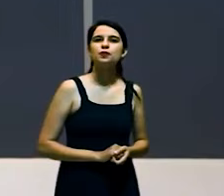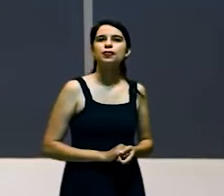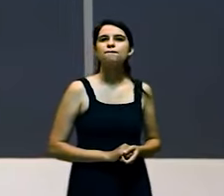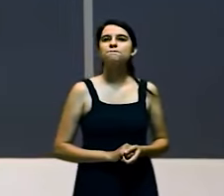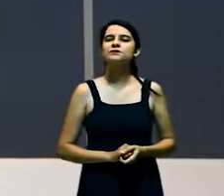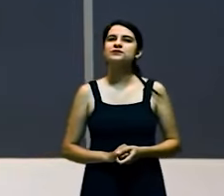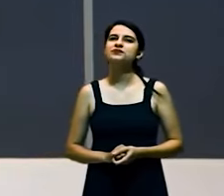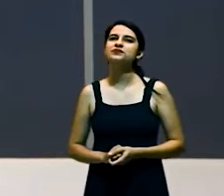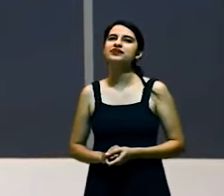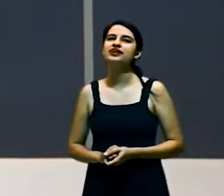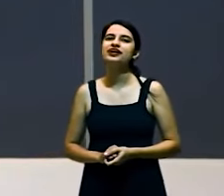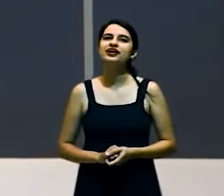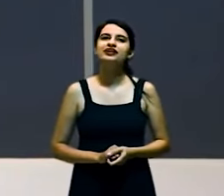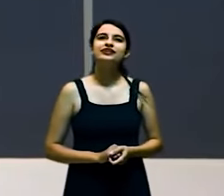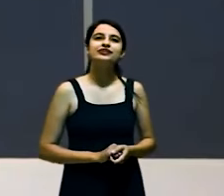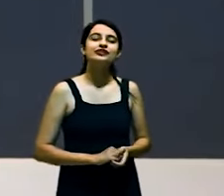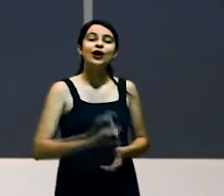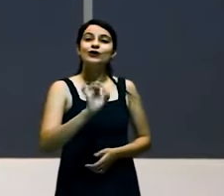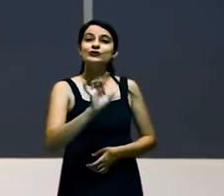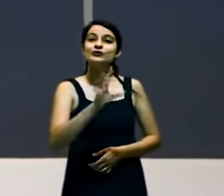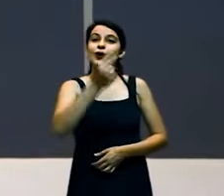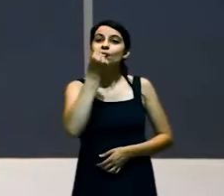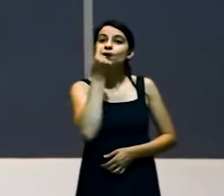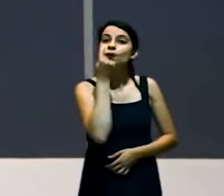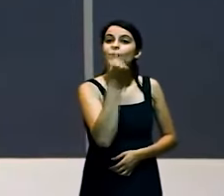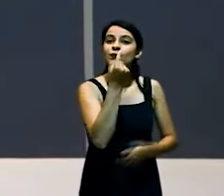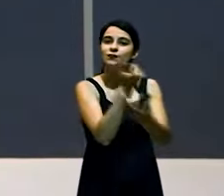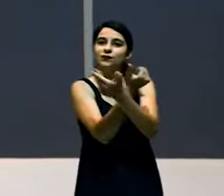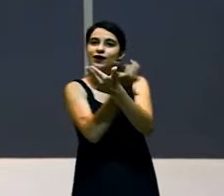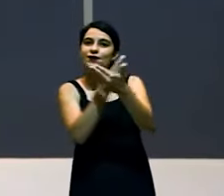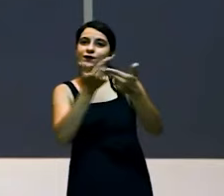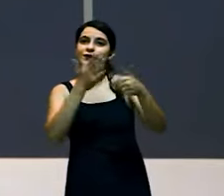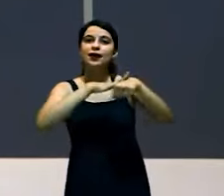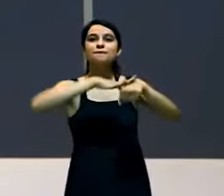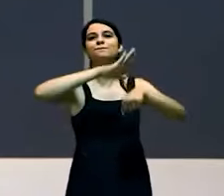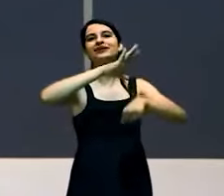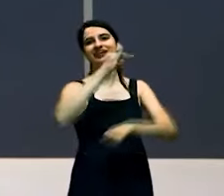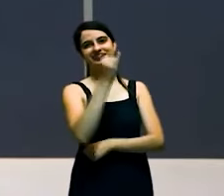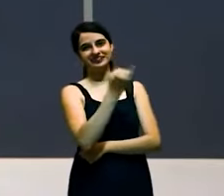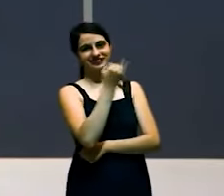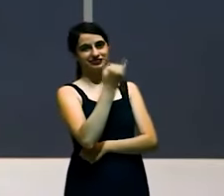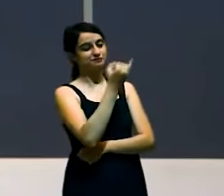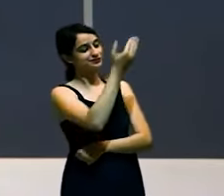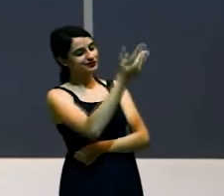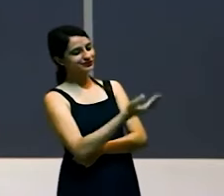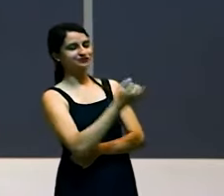só é necessária. Jesus dizendo para Marta: Marta,